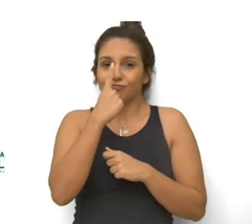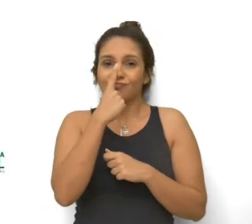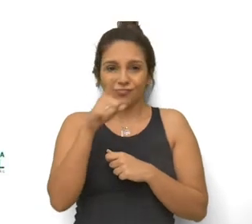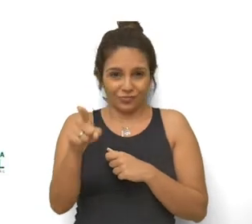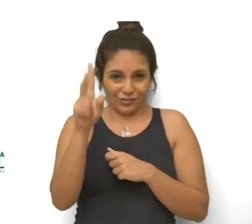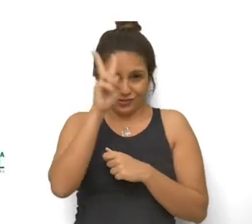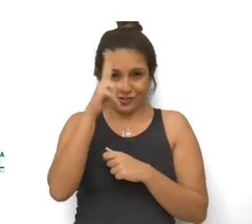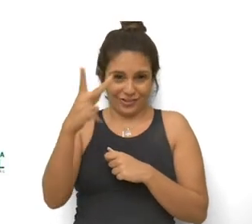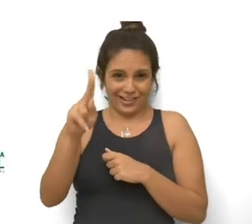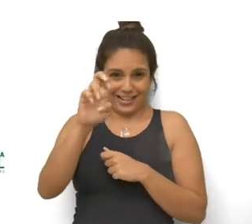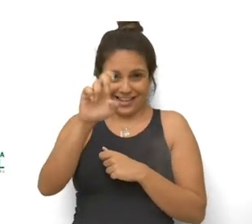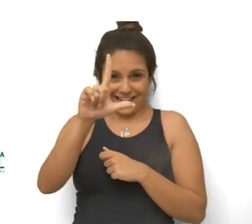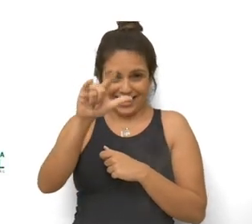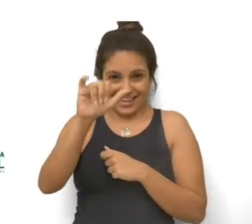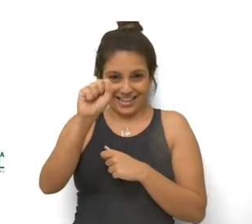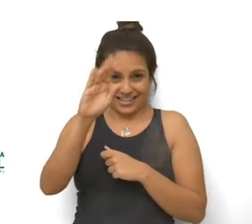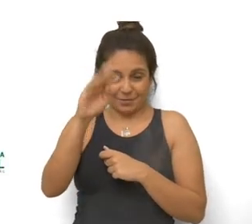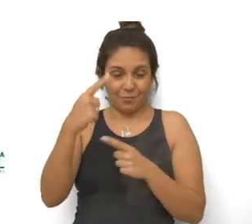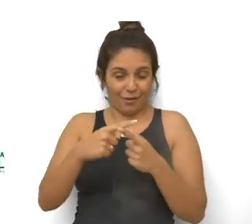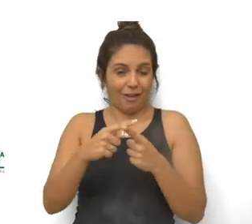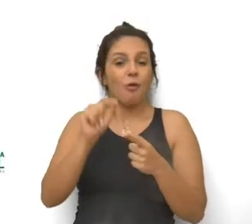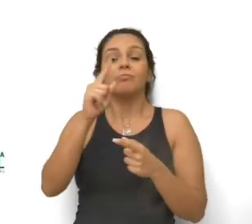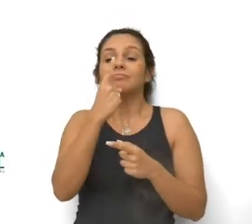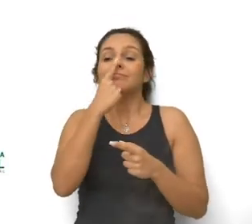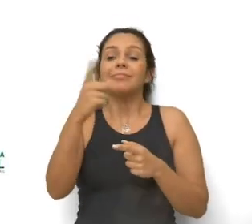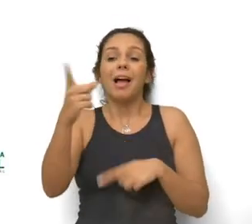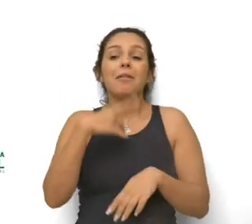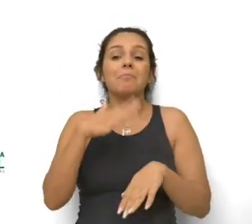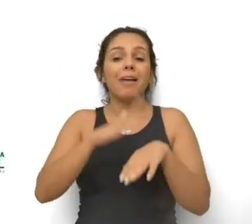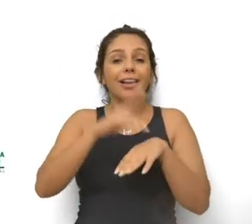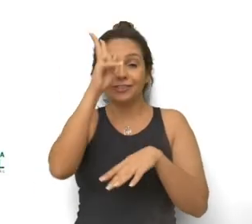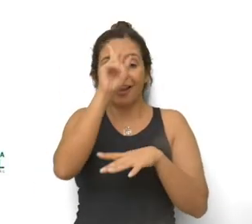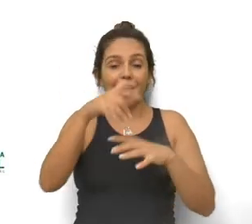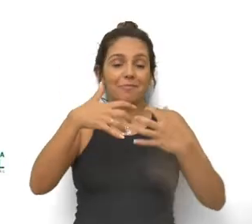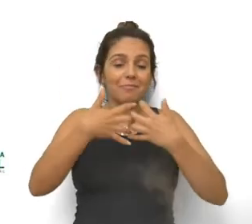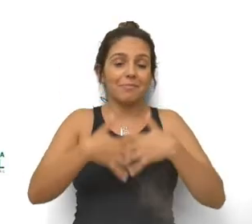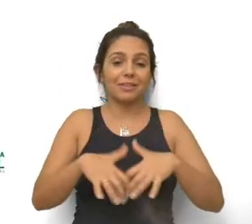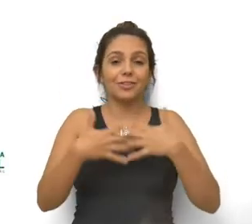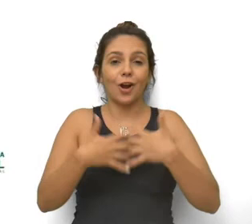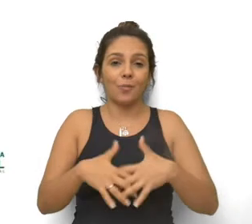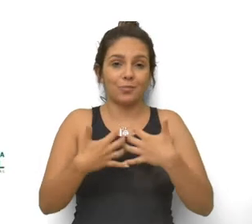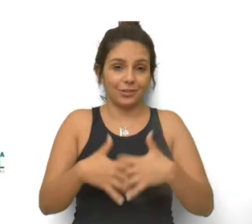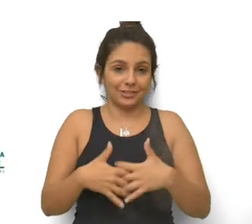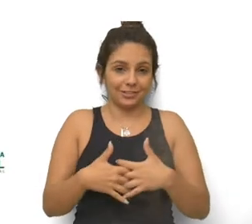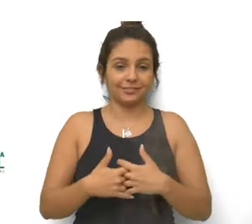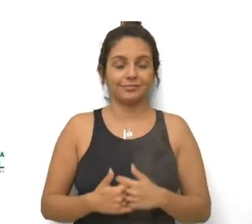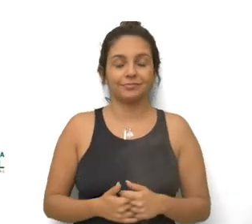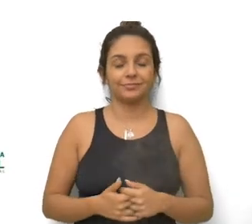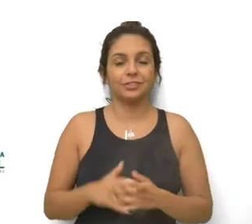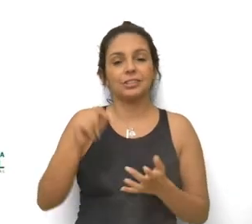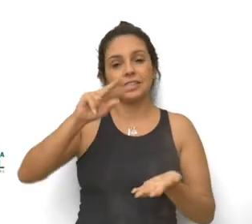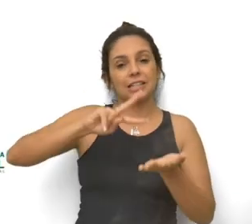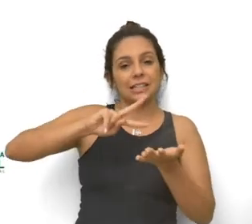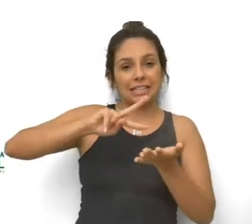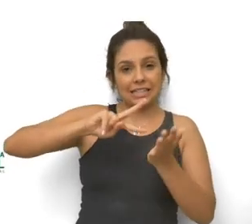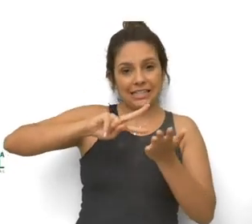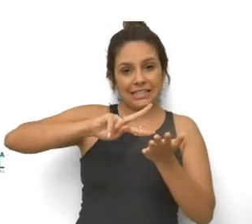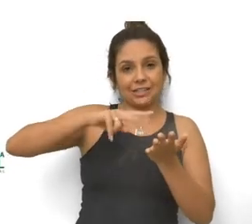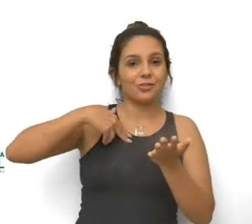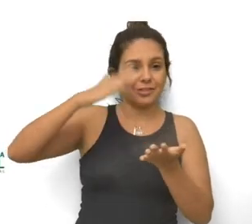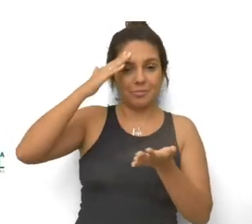foi Petrópolis, porque eu sabia exatamente o significado de